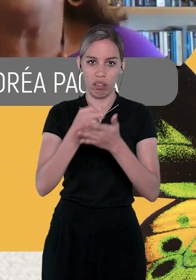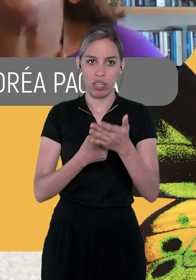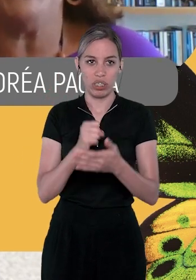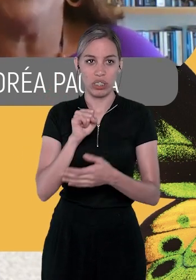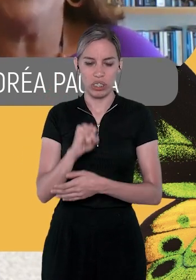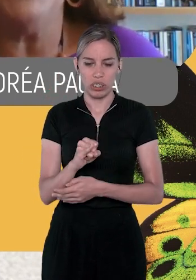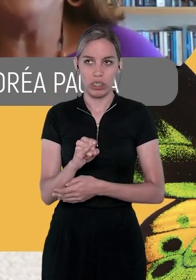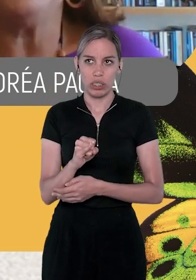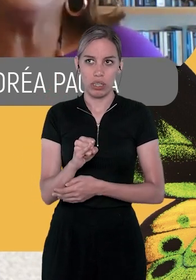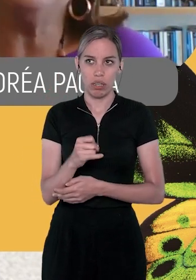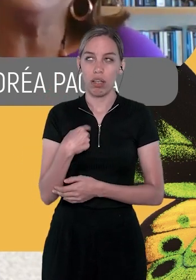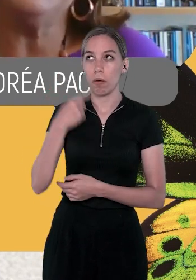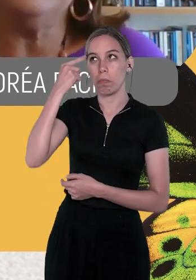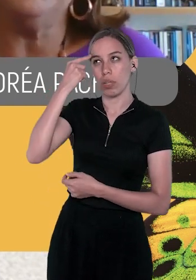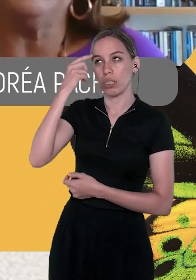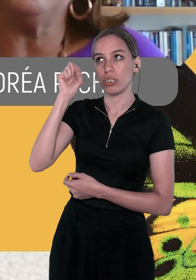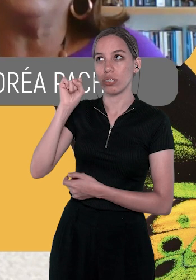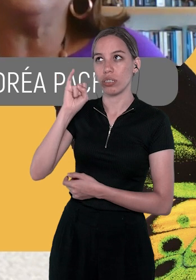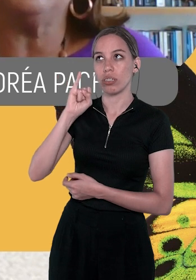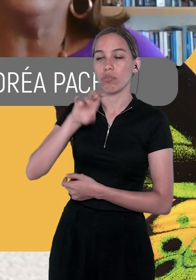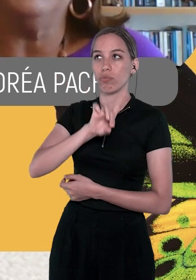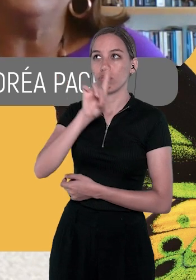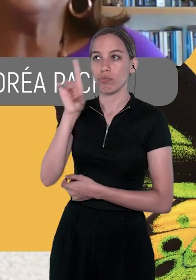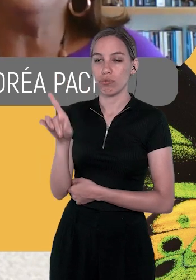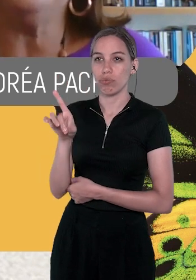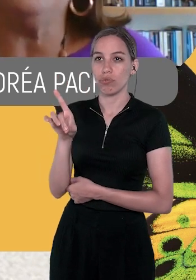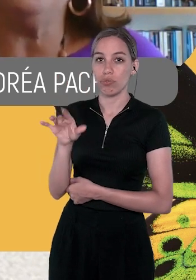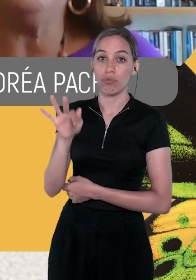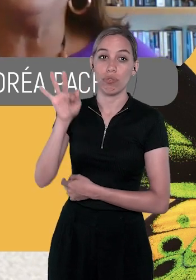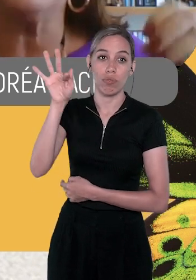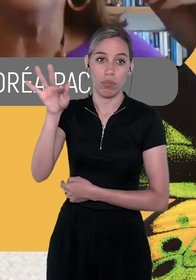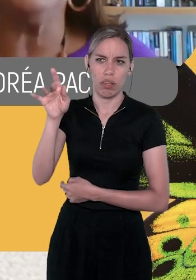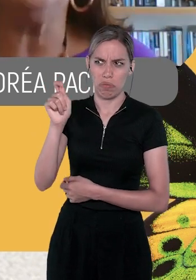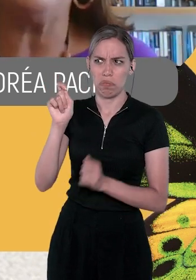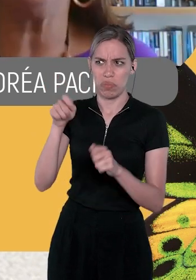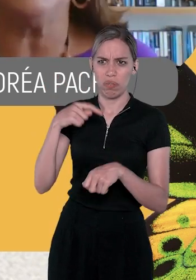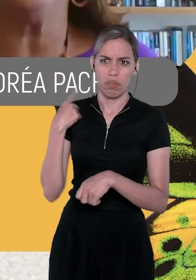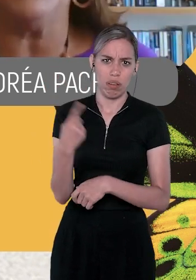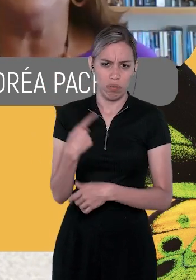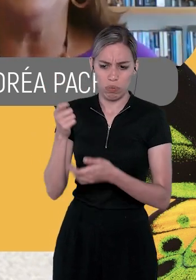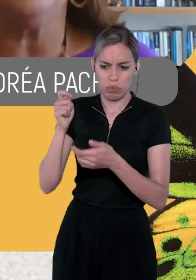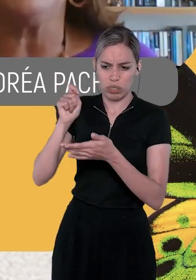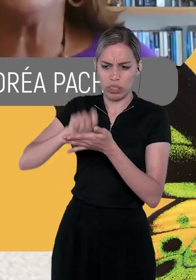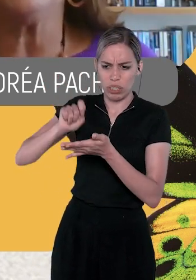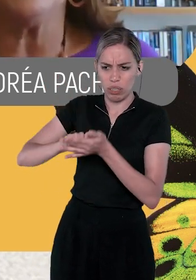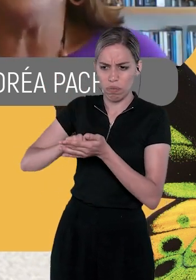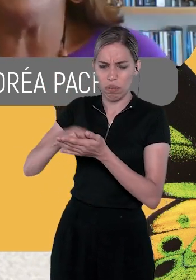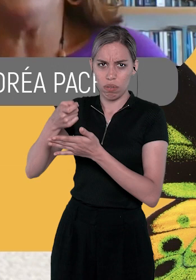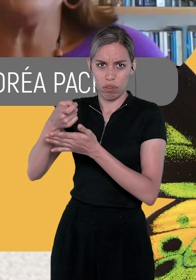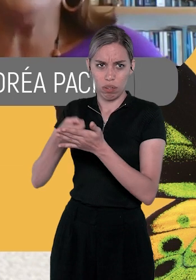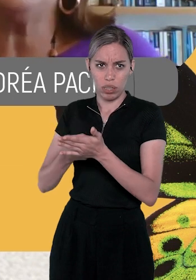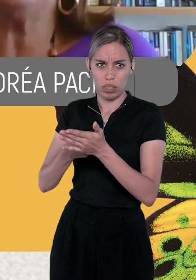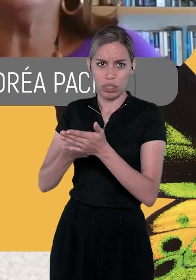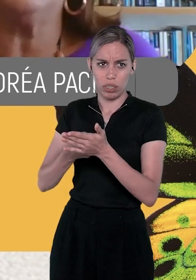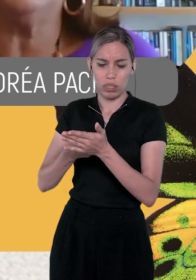se algum dia vai ser possível a gente escrever alguma ficção que não passe também por essa questão, porque